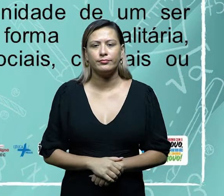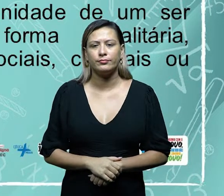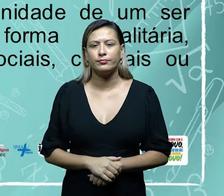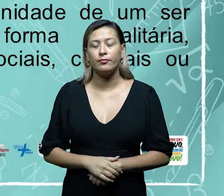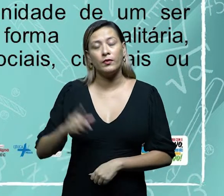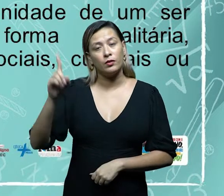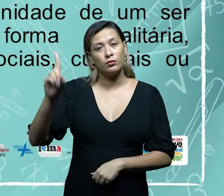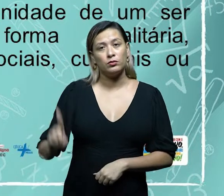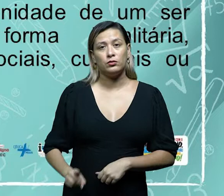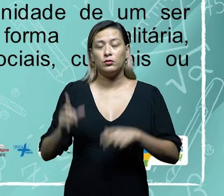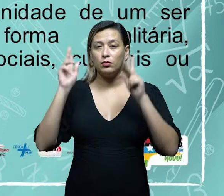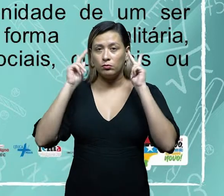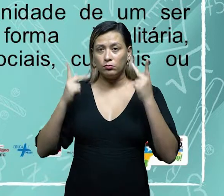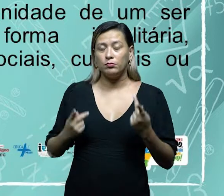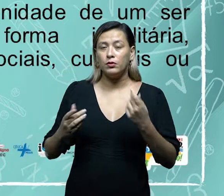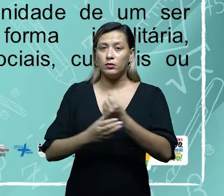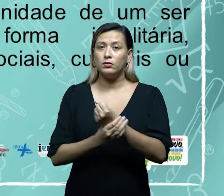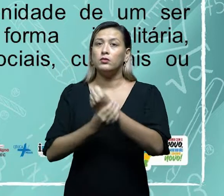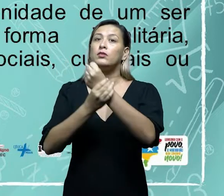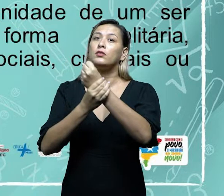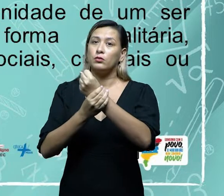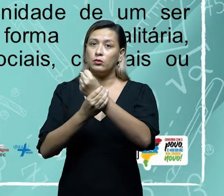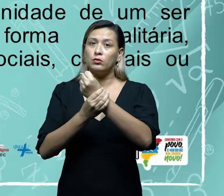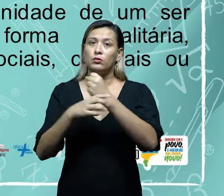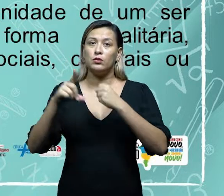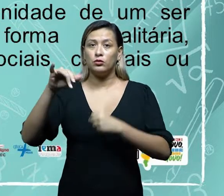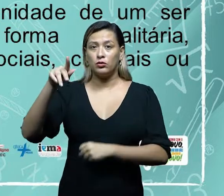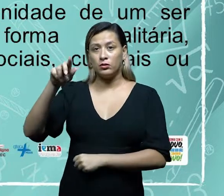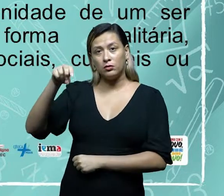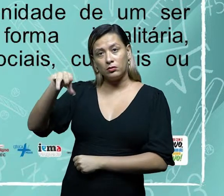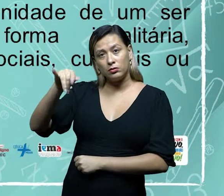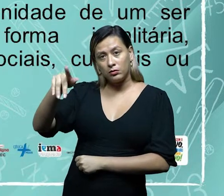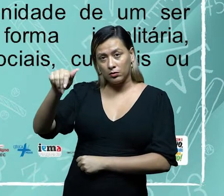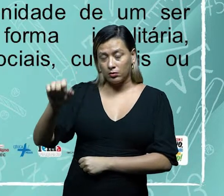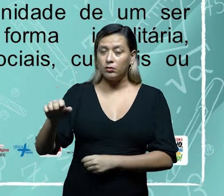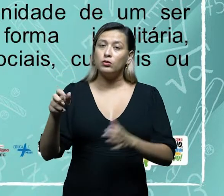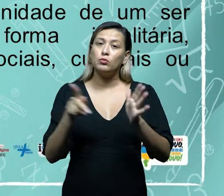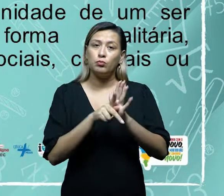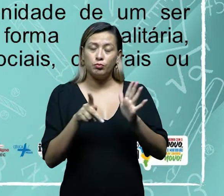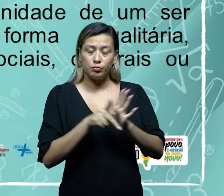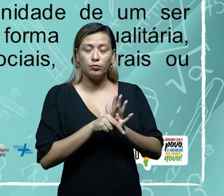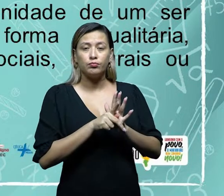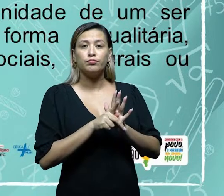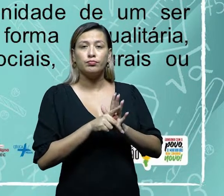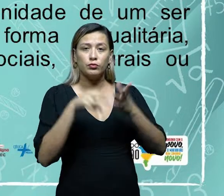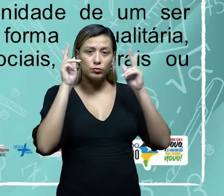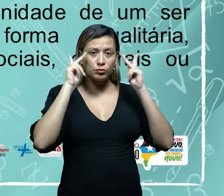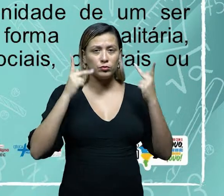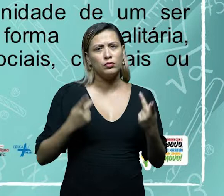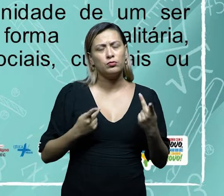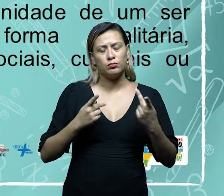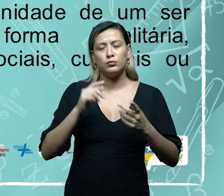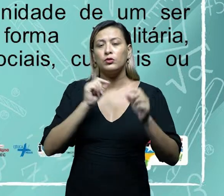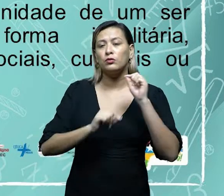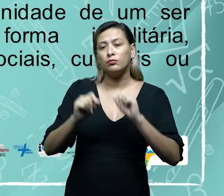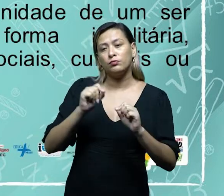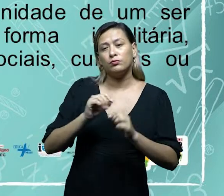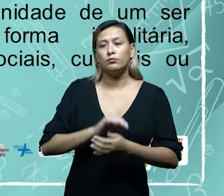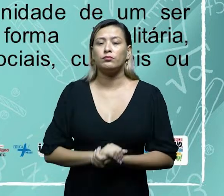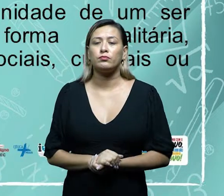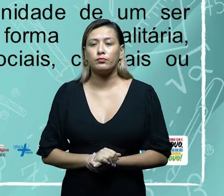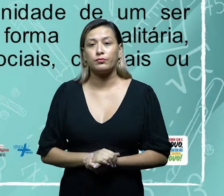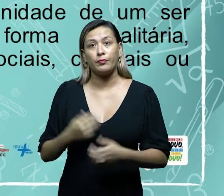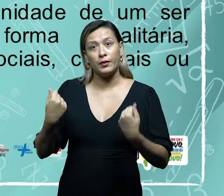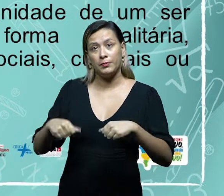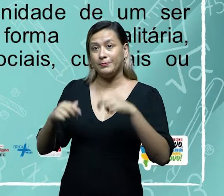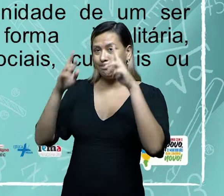os direitos humanos, ele assegura a dignidade de um ser humano, de fato, aquele ser humano ele tem